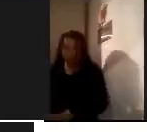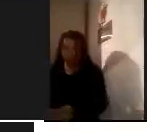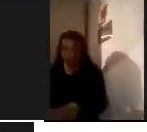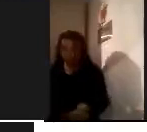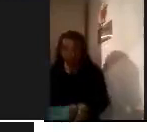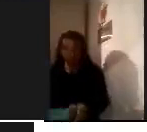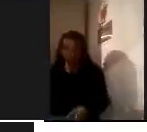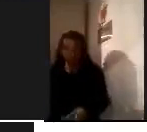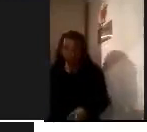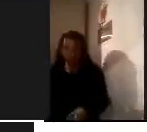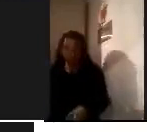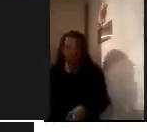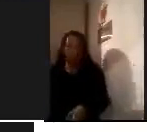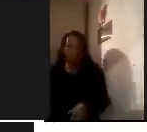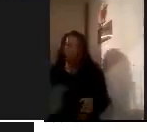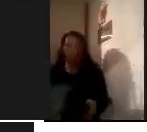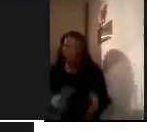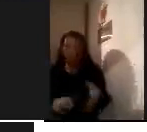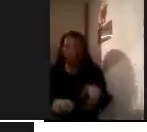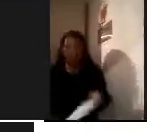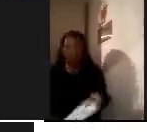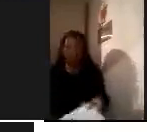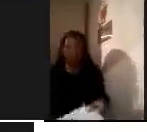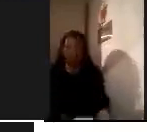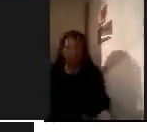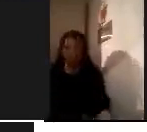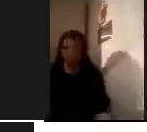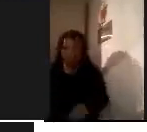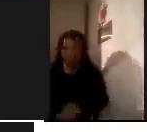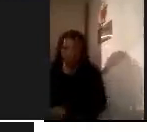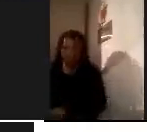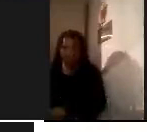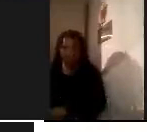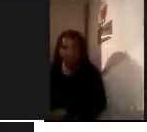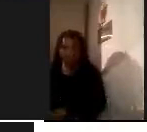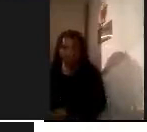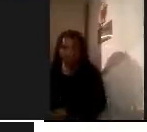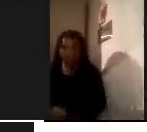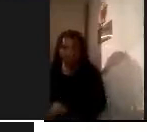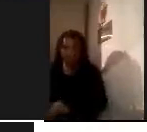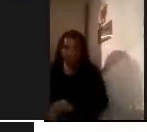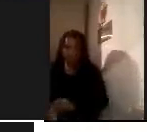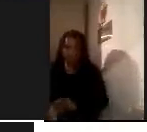para vasodilatar um pouquinho e esse leite começar a descer. Tá?